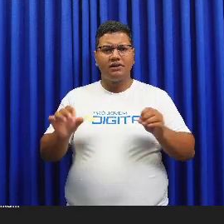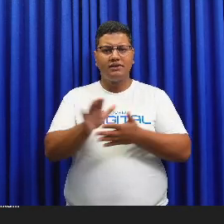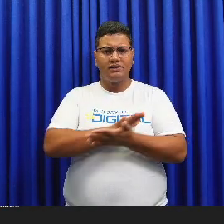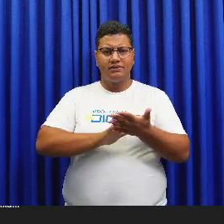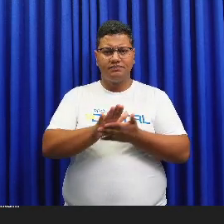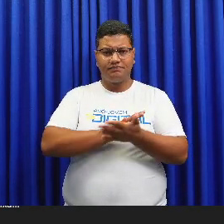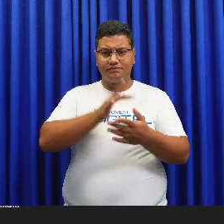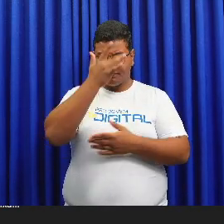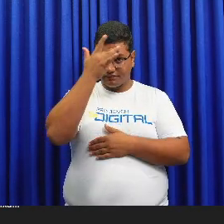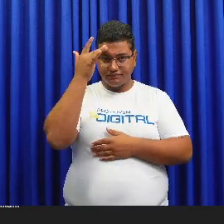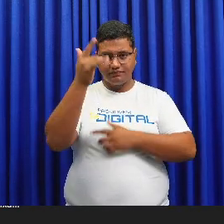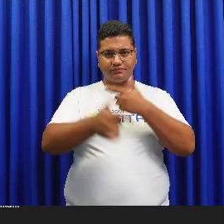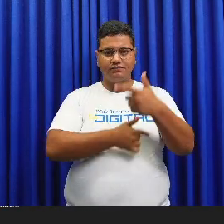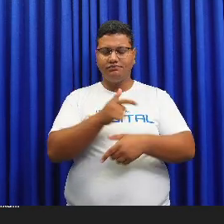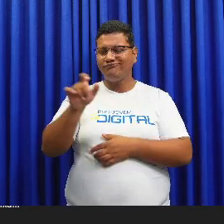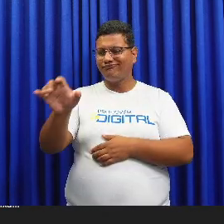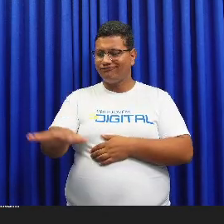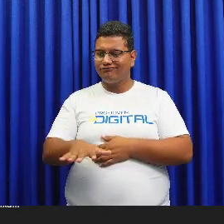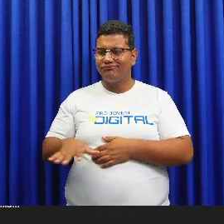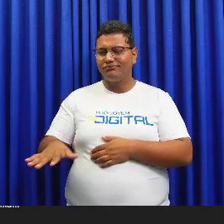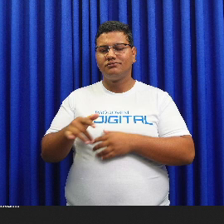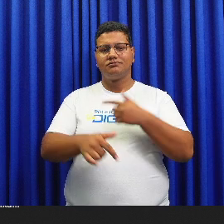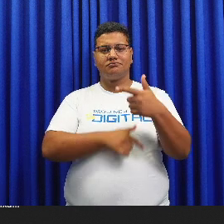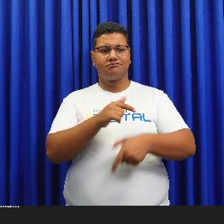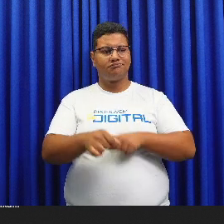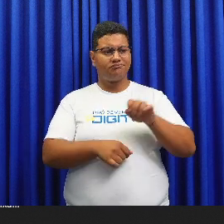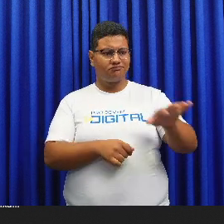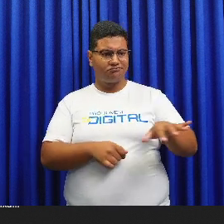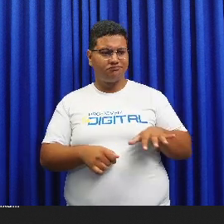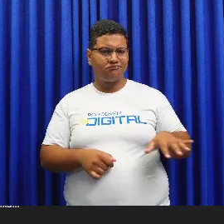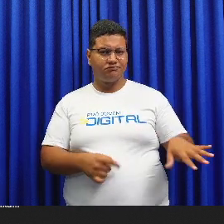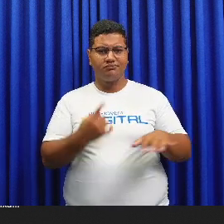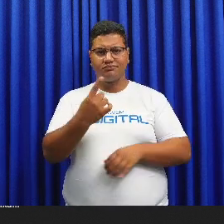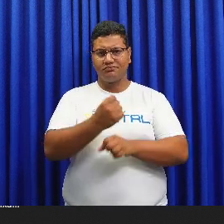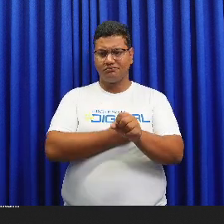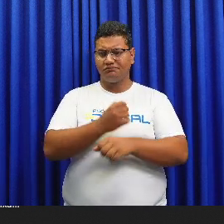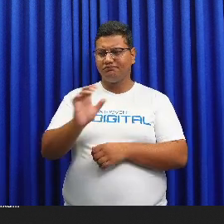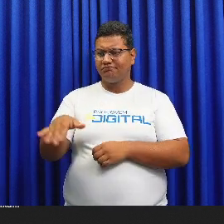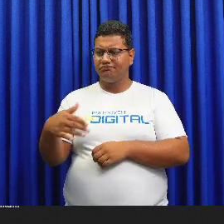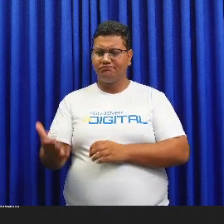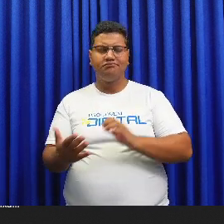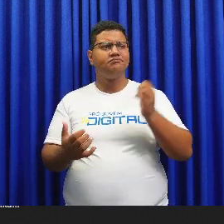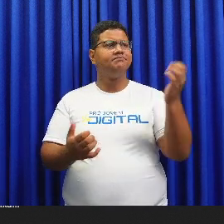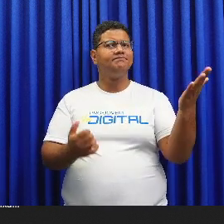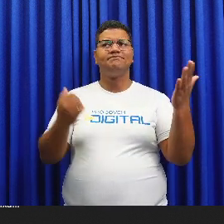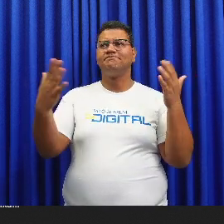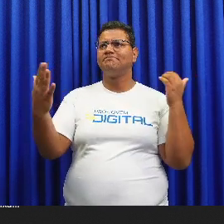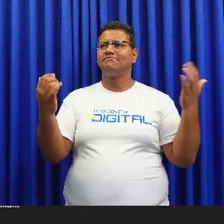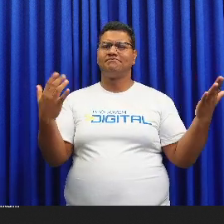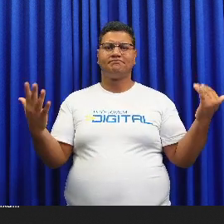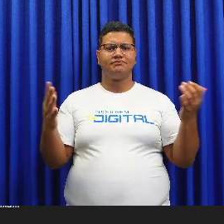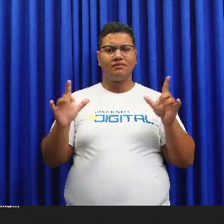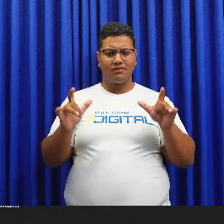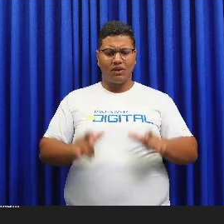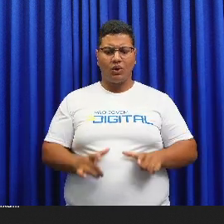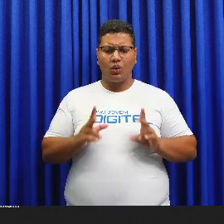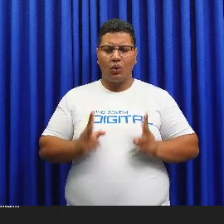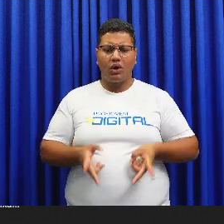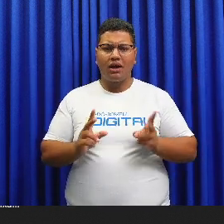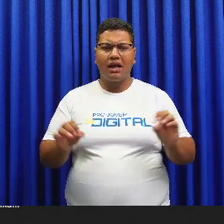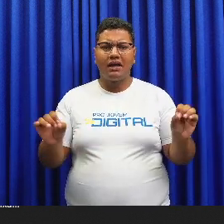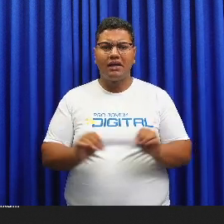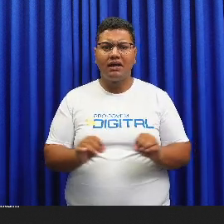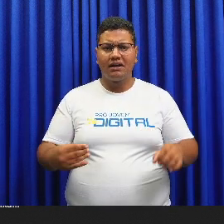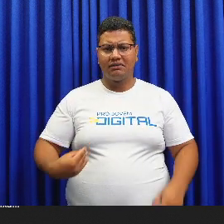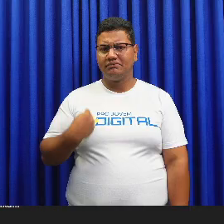trabalhando na empresa A, passou 3 meses trabalhando na empresa B, 1 ano na empresa tal. Cara, ele não se firma em lugar nenhum. Esse cara não quer